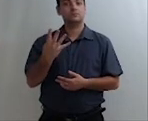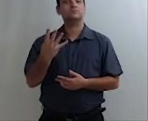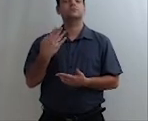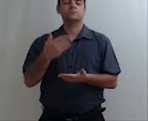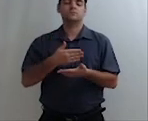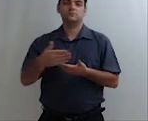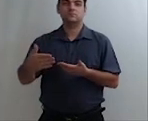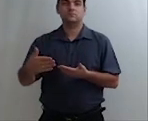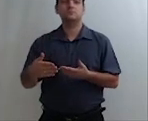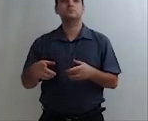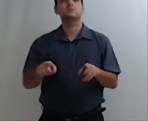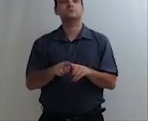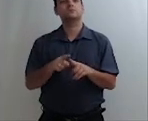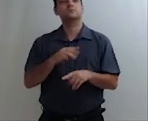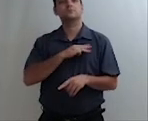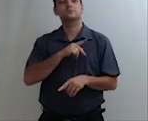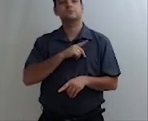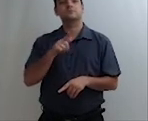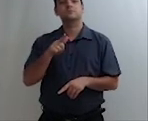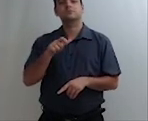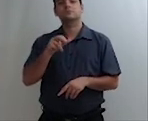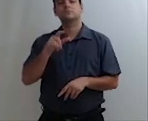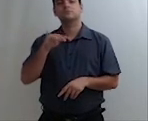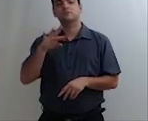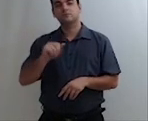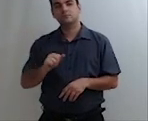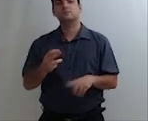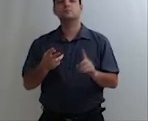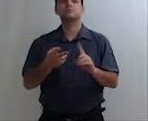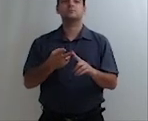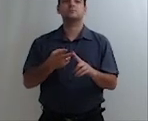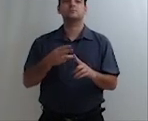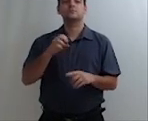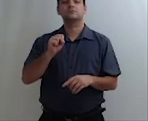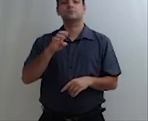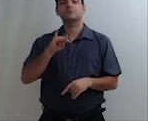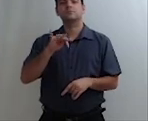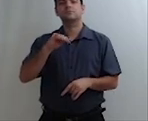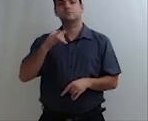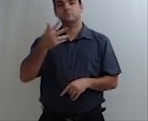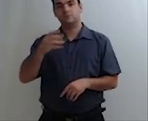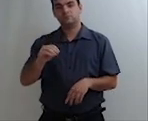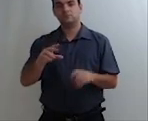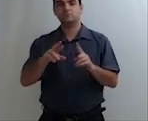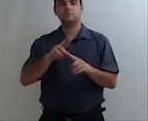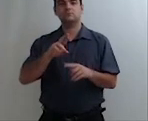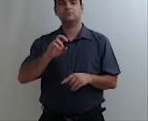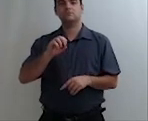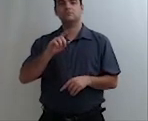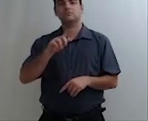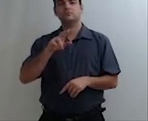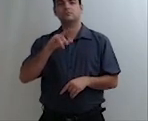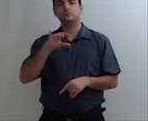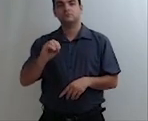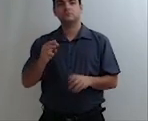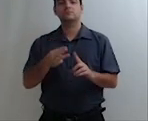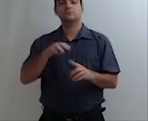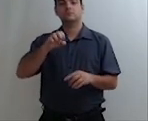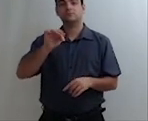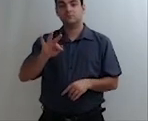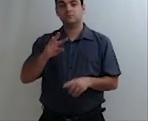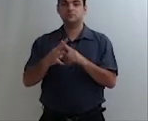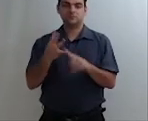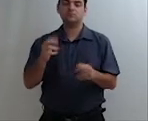excelentíssima senhora Ministra Laurita Vas e os excelentíssimos senhores ministros Sebastião Rei Júnior Rogério esquete Cruz e nep Cordeiro foi aberta a